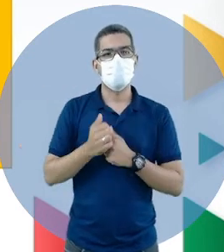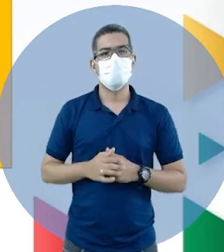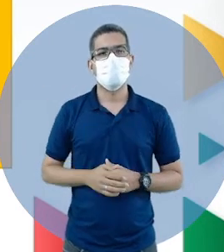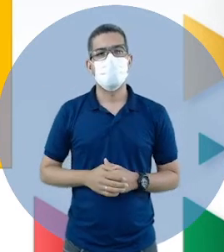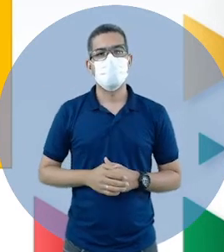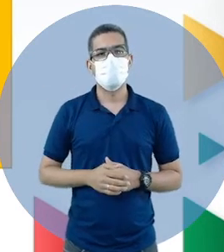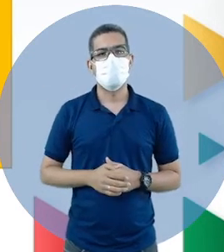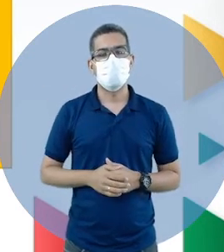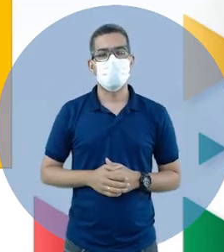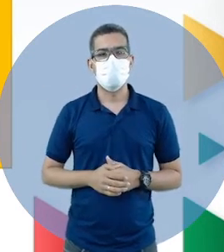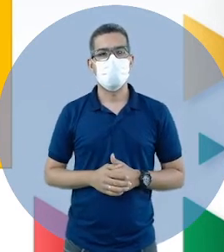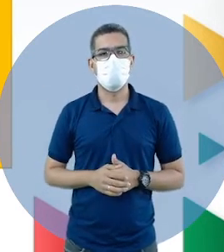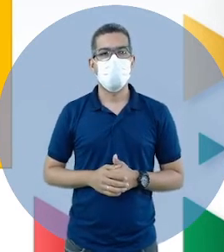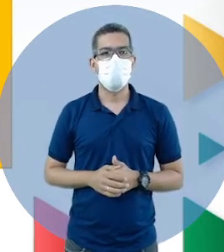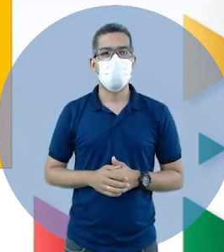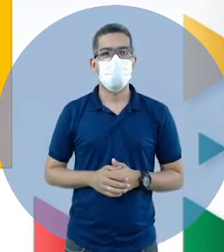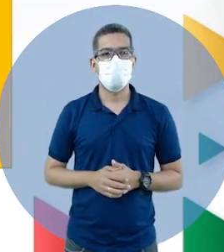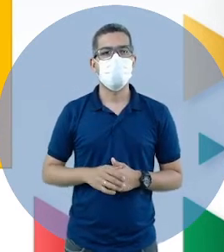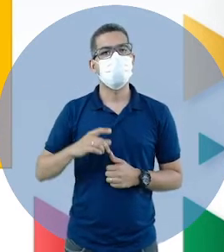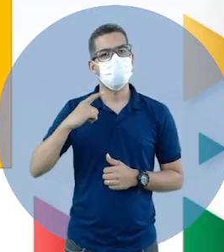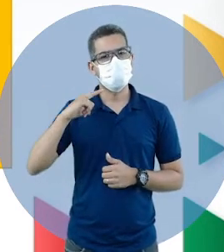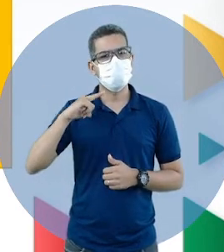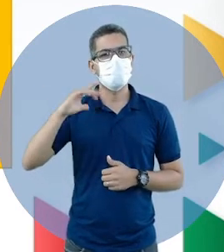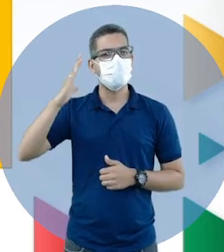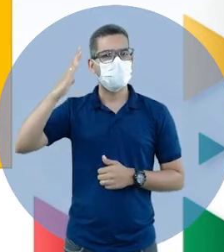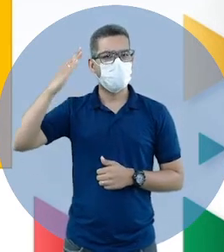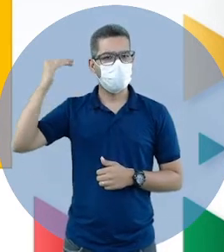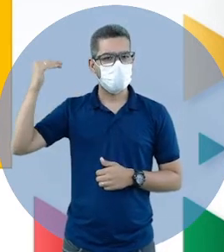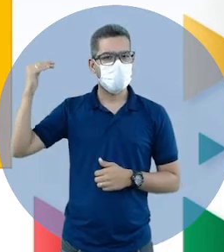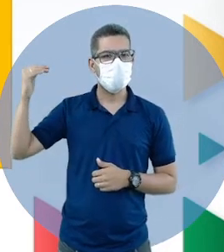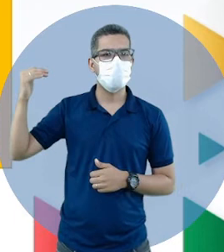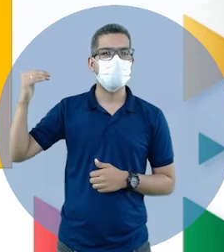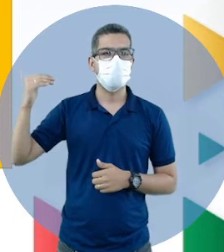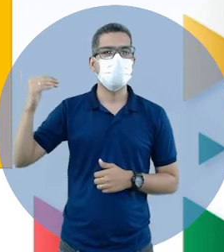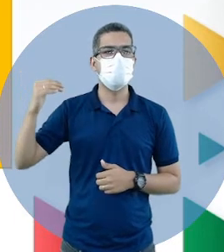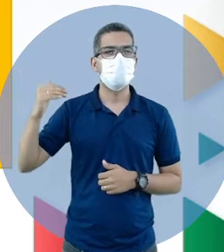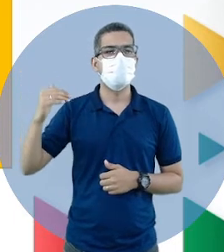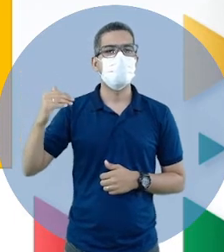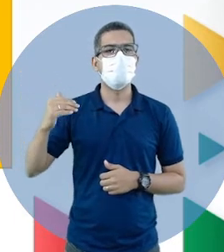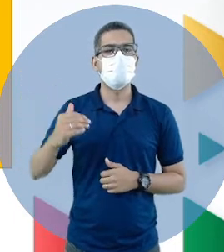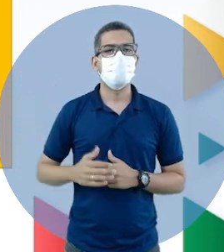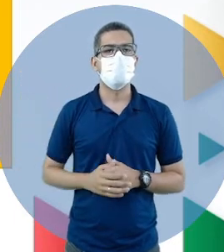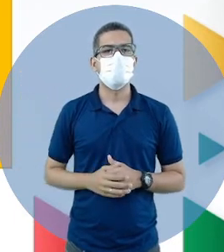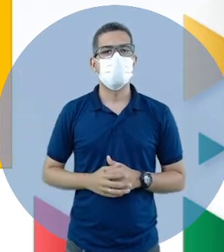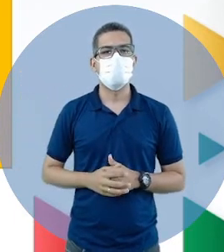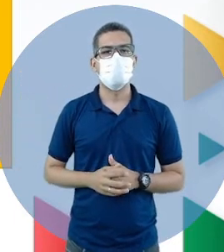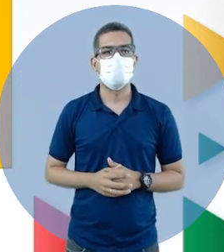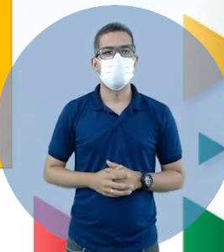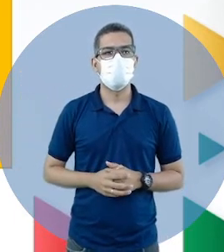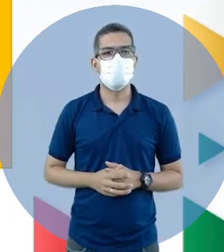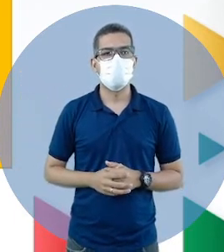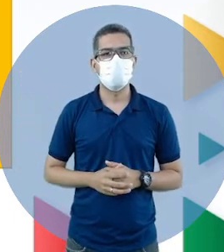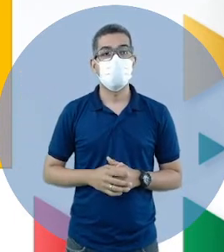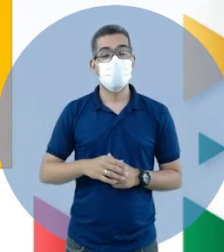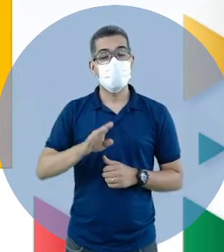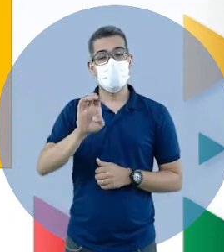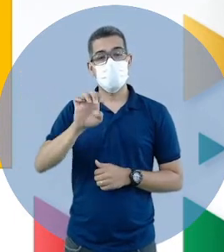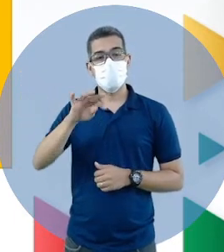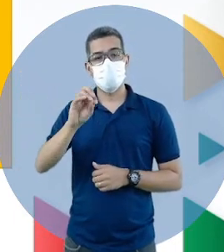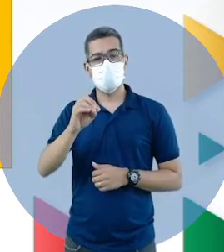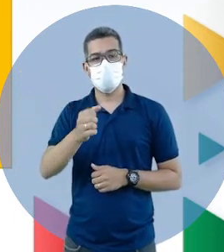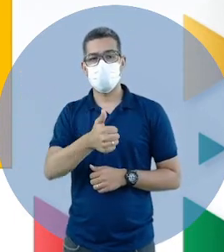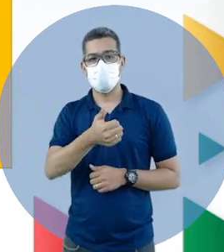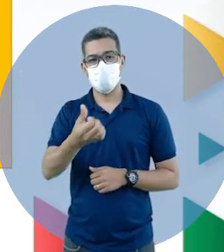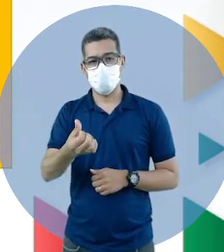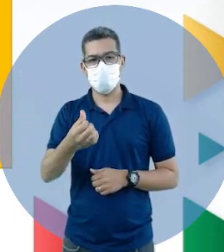popular João Paulo II. Ele era famoso para opor-se aos modismos, ou seja, Bento XVI